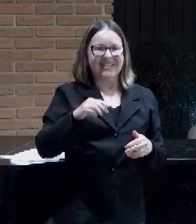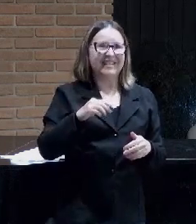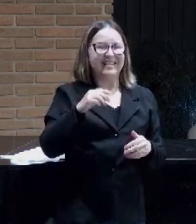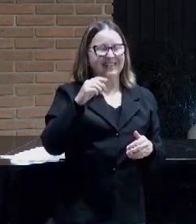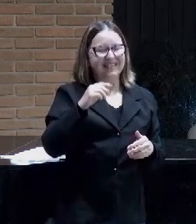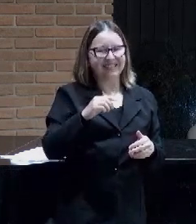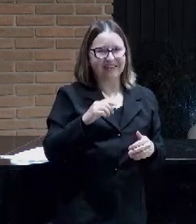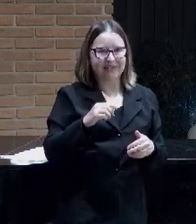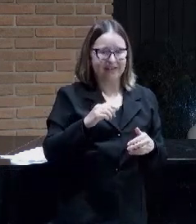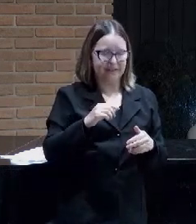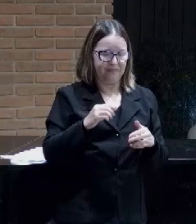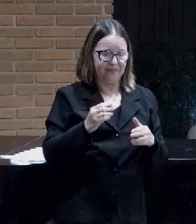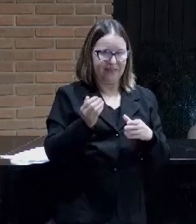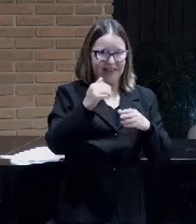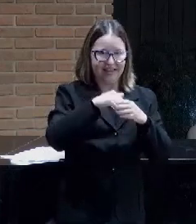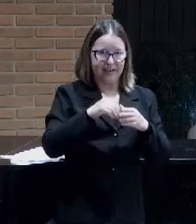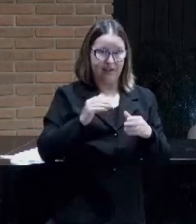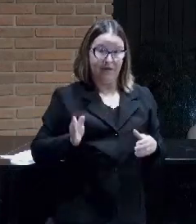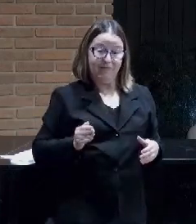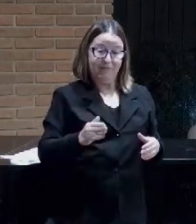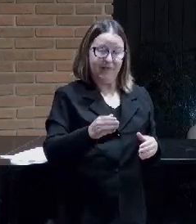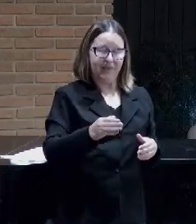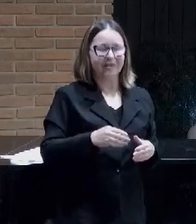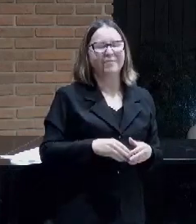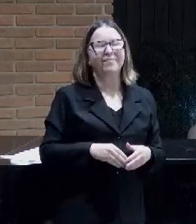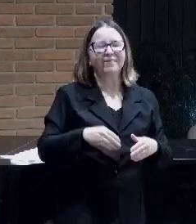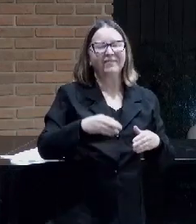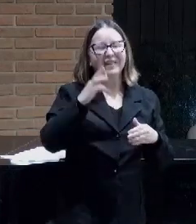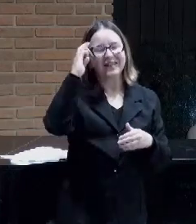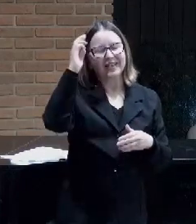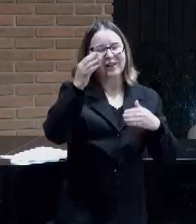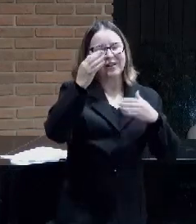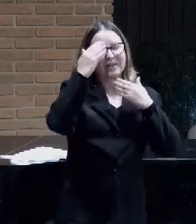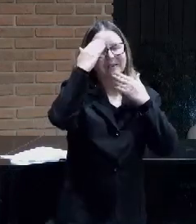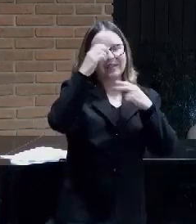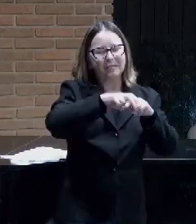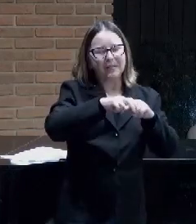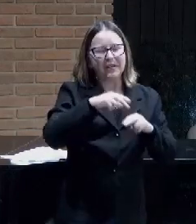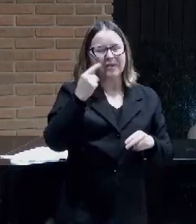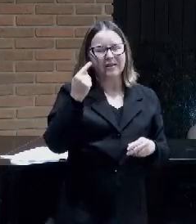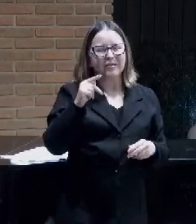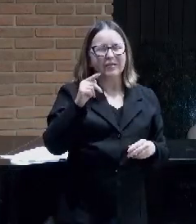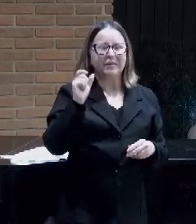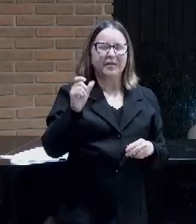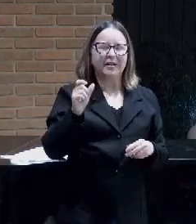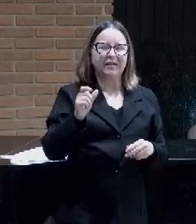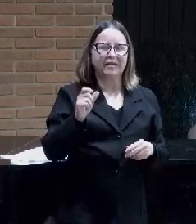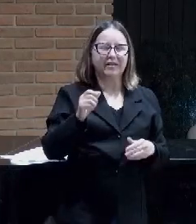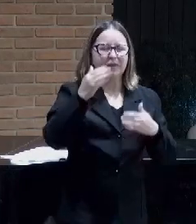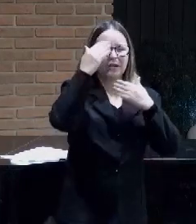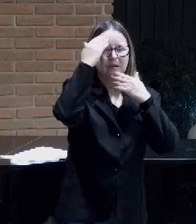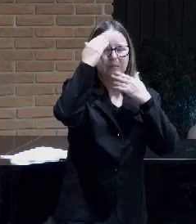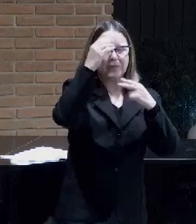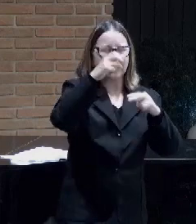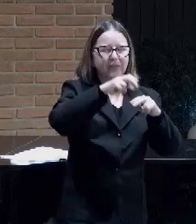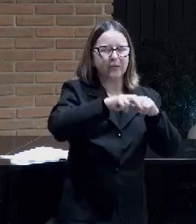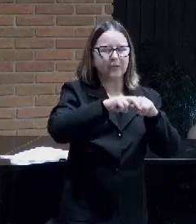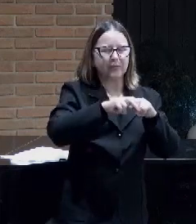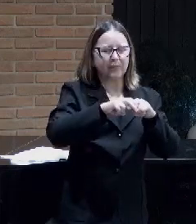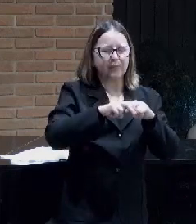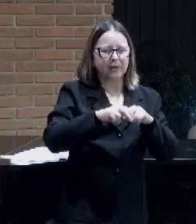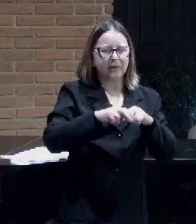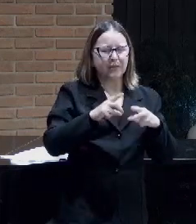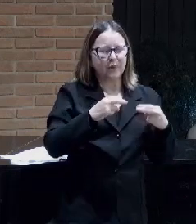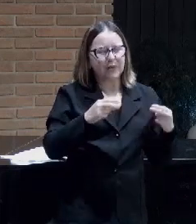muito obrigado pela tua preciosa palavra. Obrigado também por aquilo que aconteceu a Jonas e pelo que foi relatado, porque se não tivesse